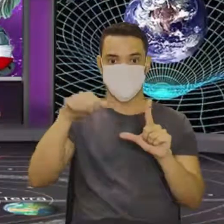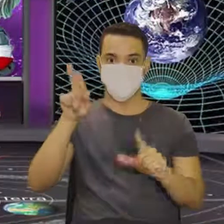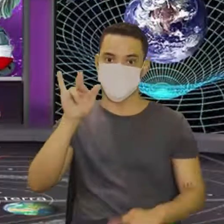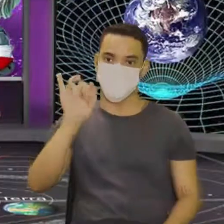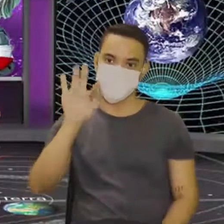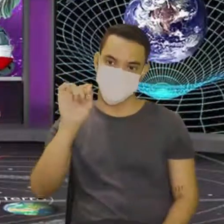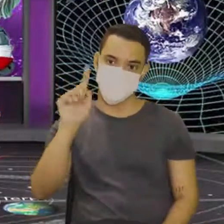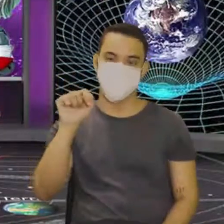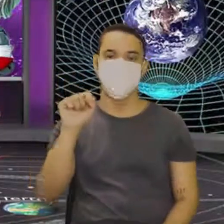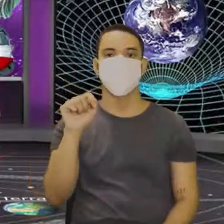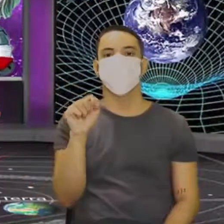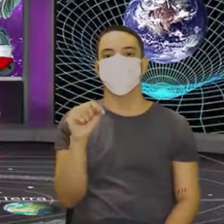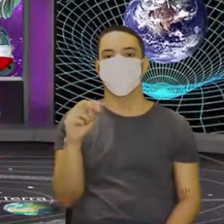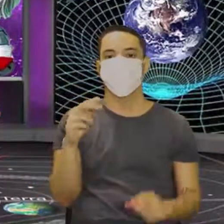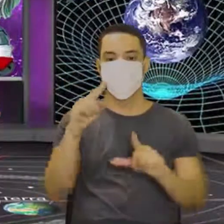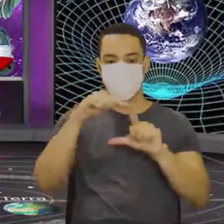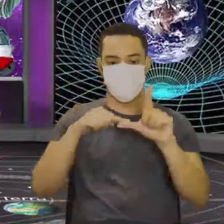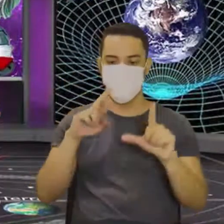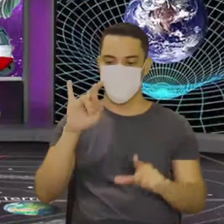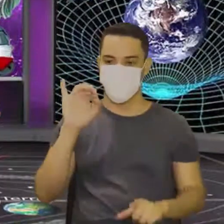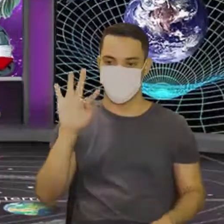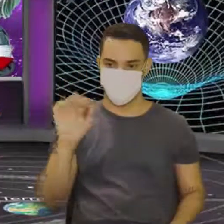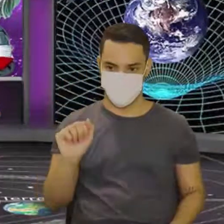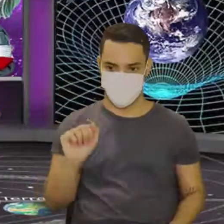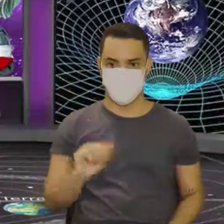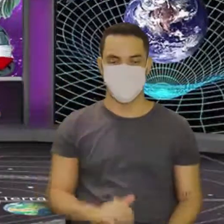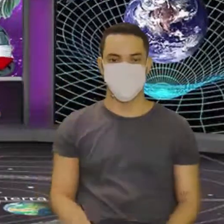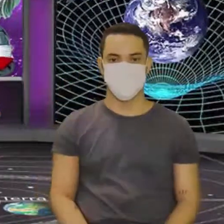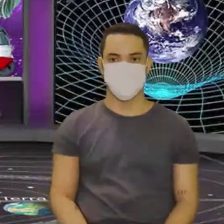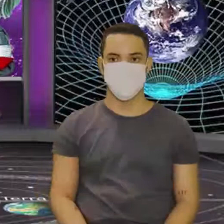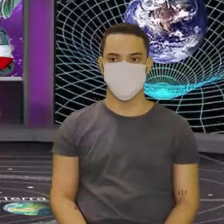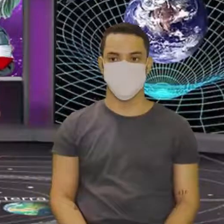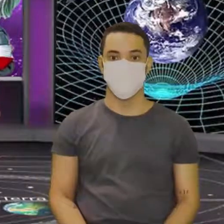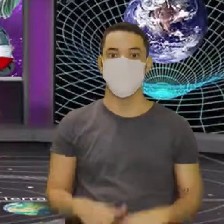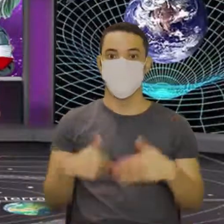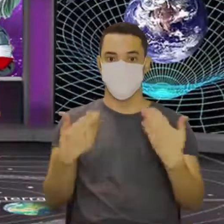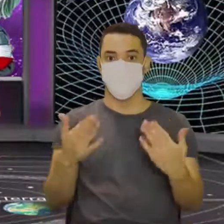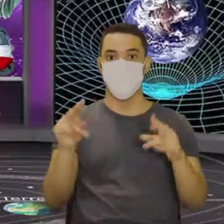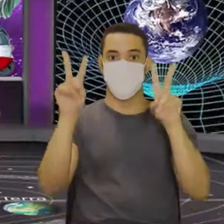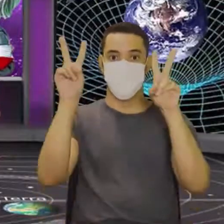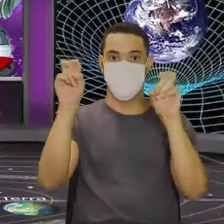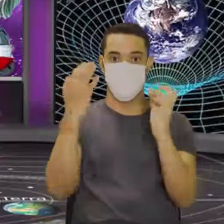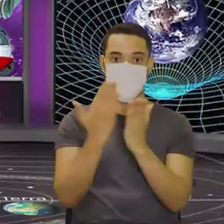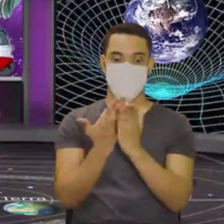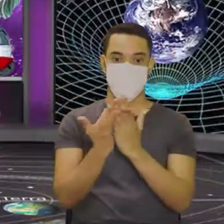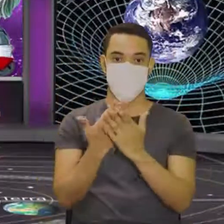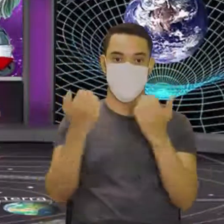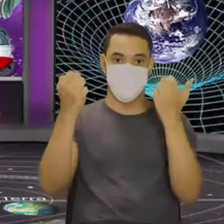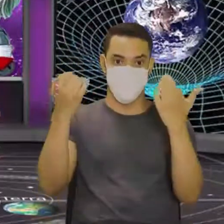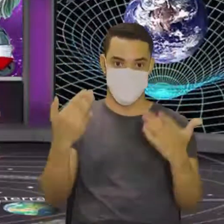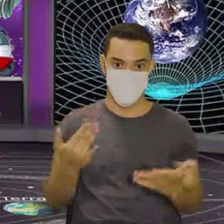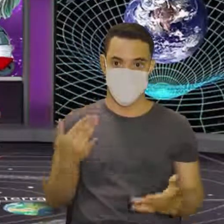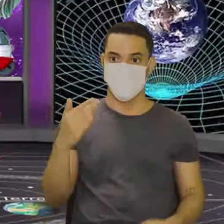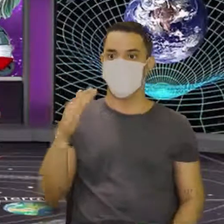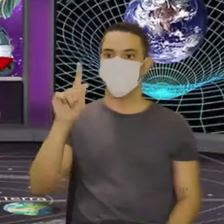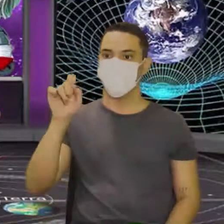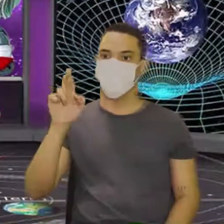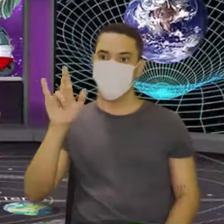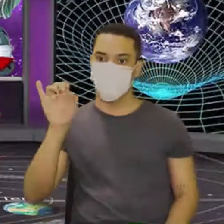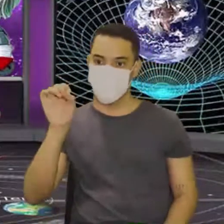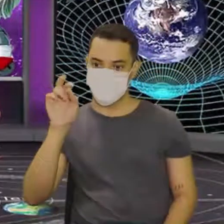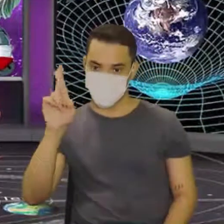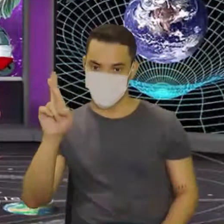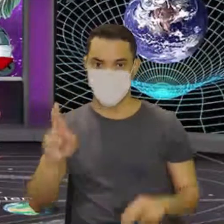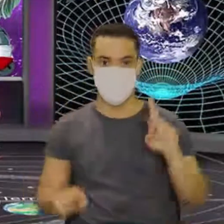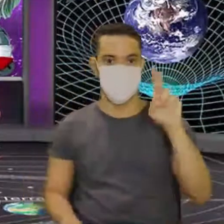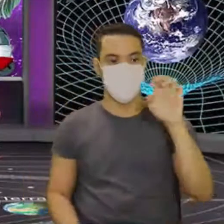uma reta decrescente, certo? Pessoal, lá no título da aula, o que estava escrito? Gerador e